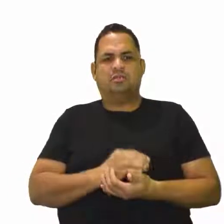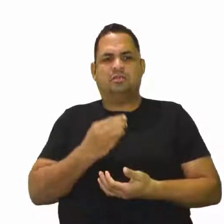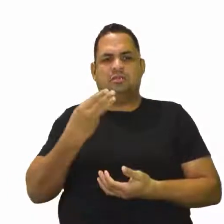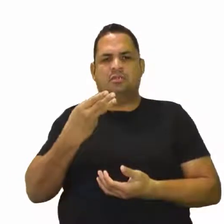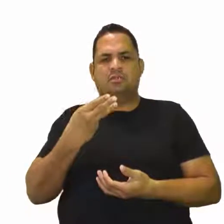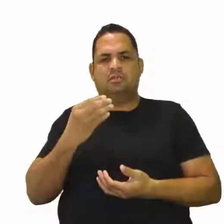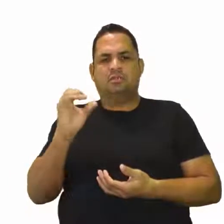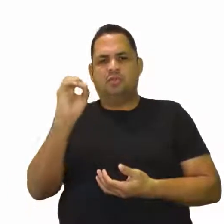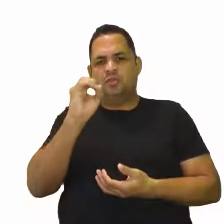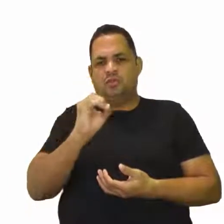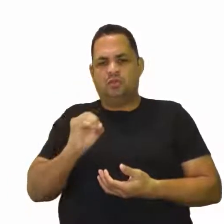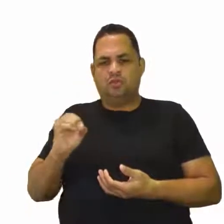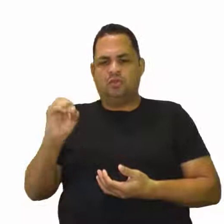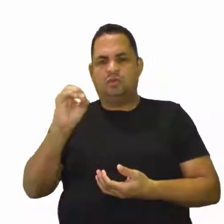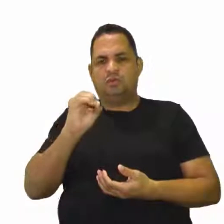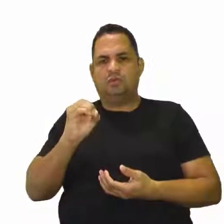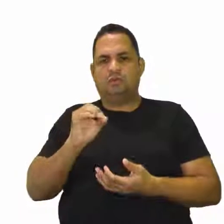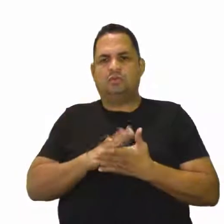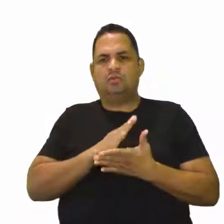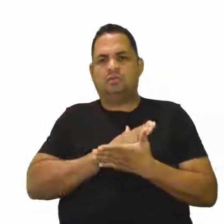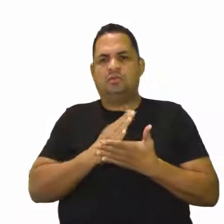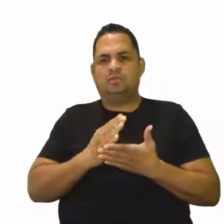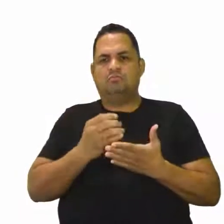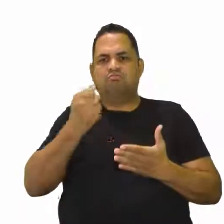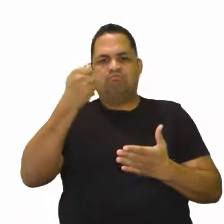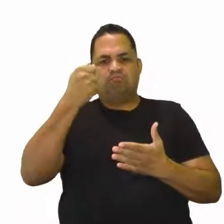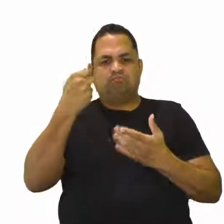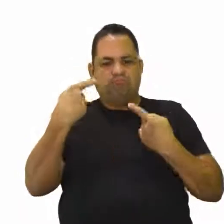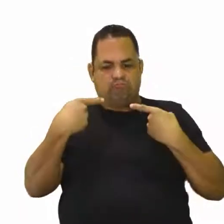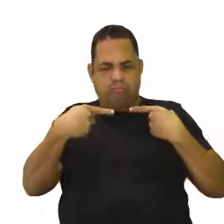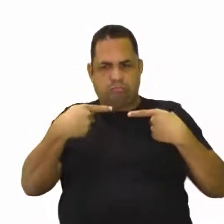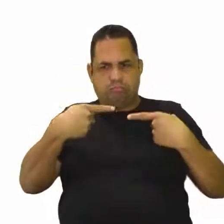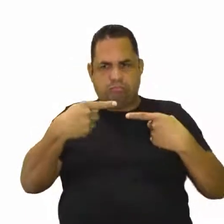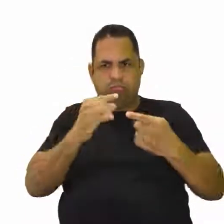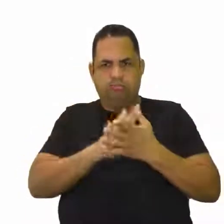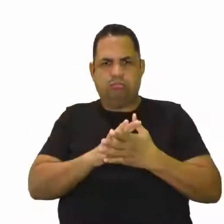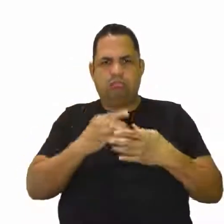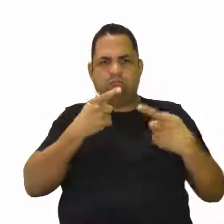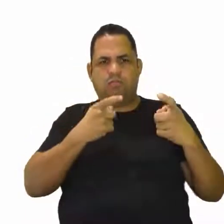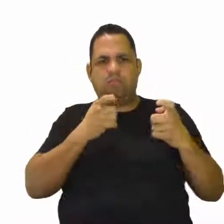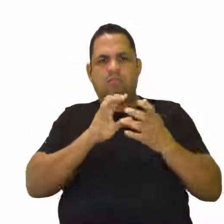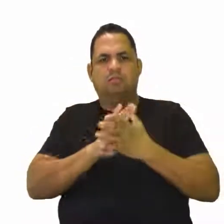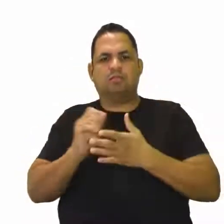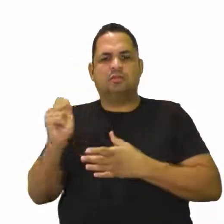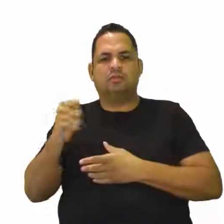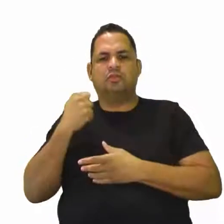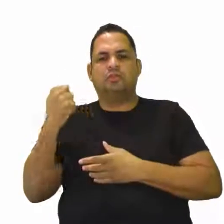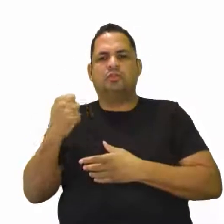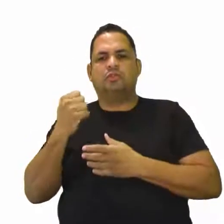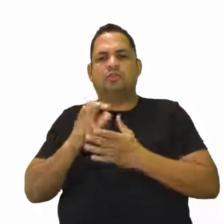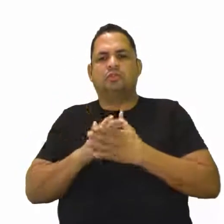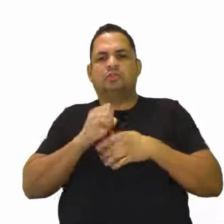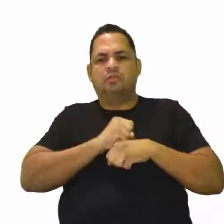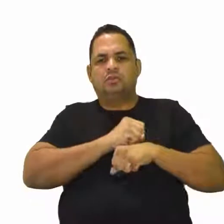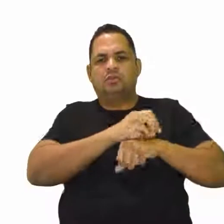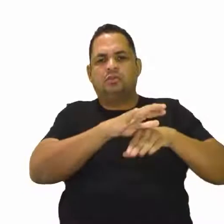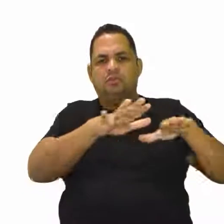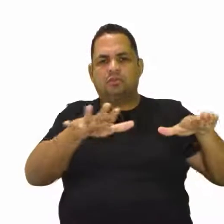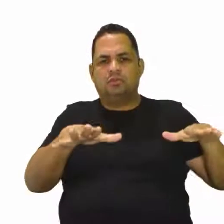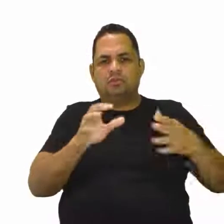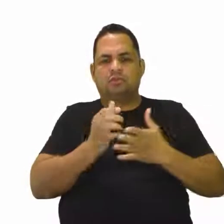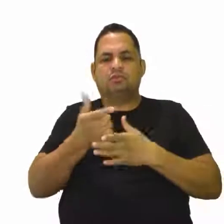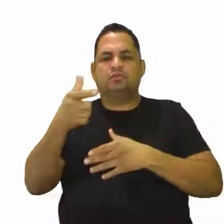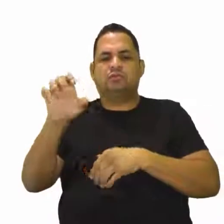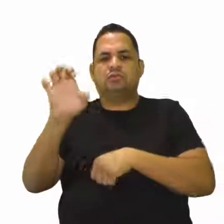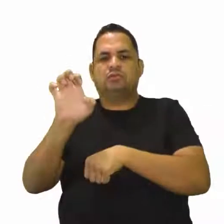3 de outubro, teve início uma luta armada no estado do Rio Grande do Sul, que se espalhou por todos os